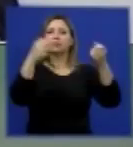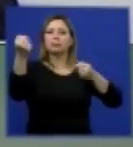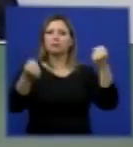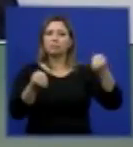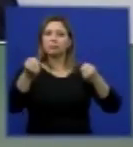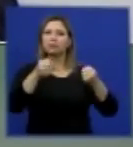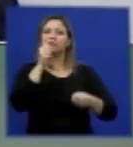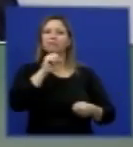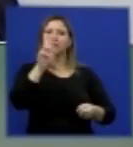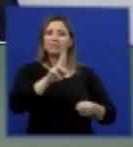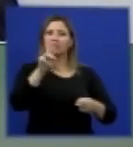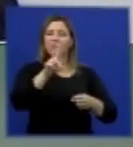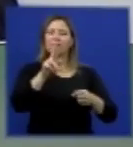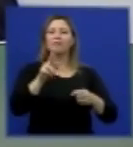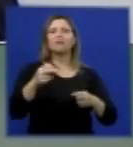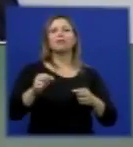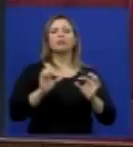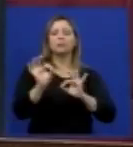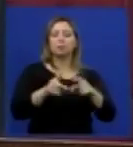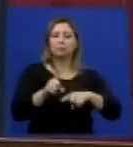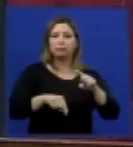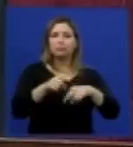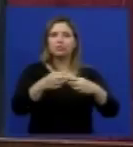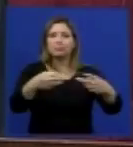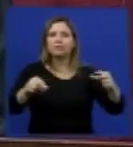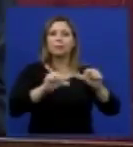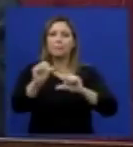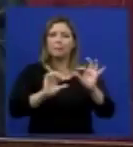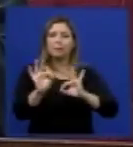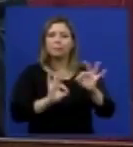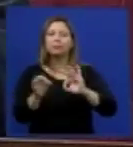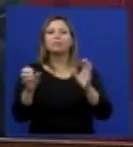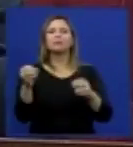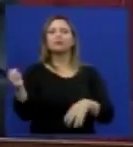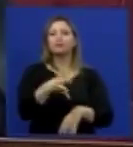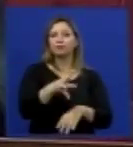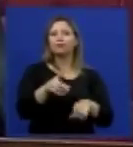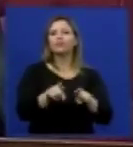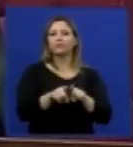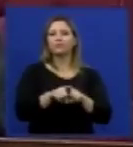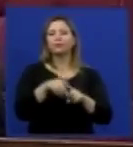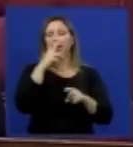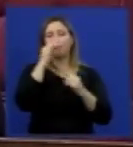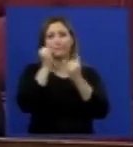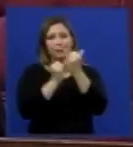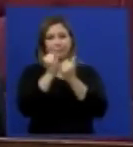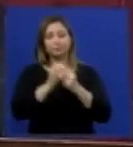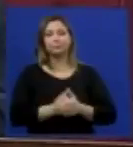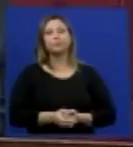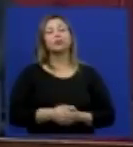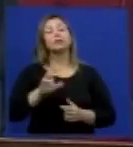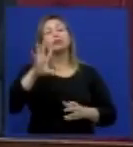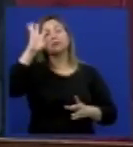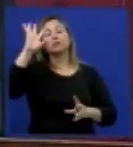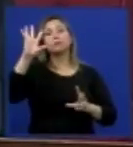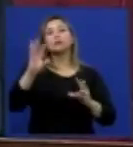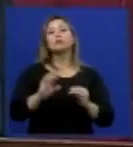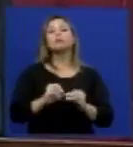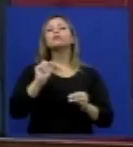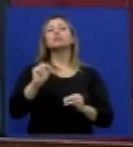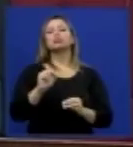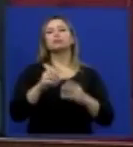produzidos naqueles países da União Europeia. A conclusão final desse